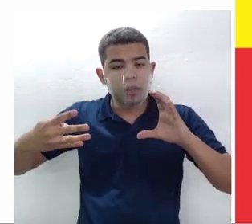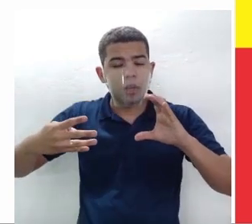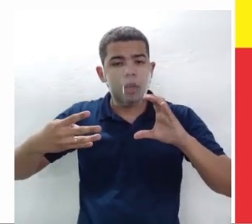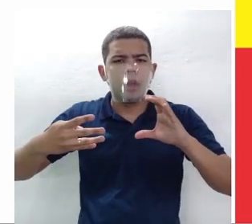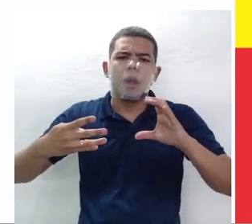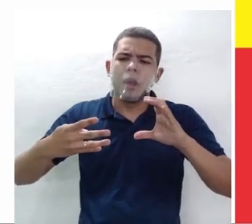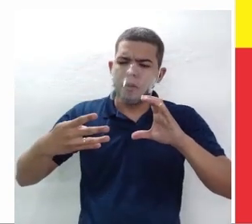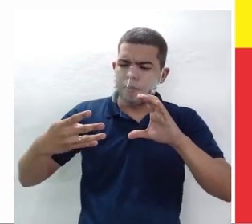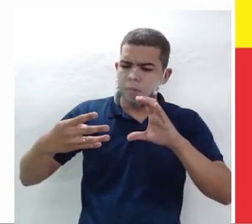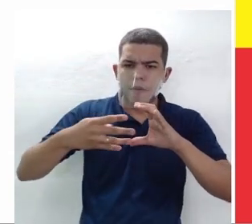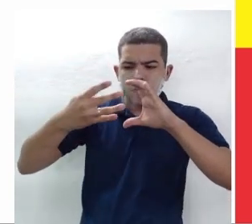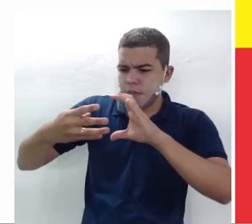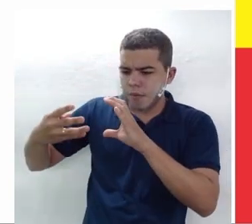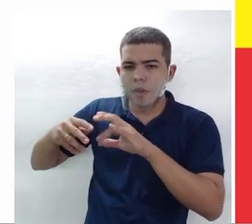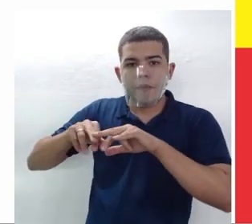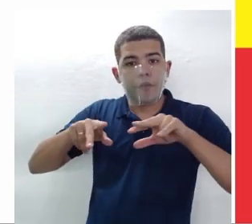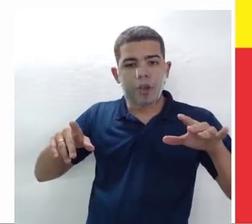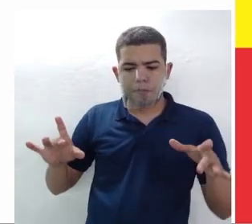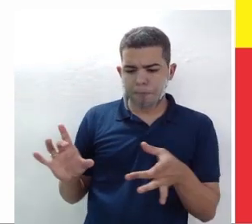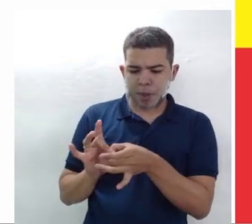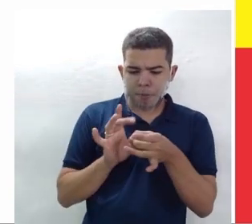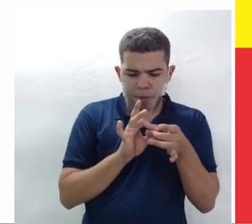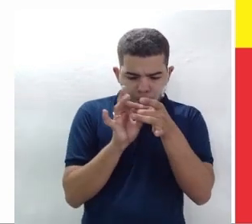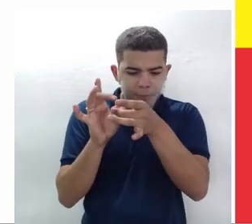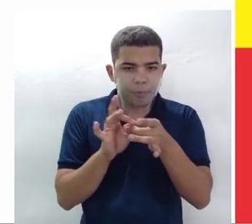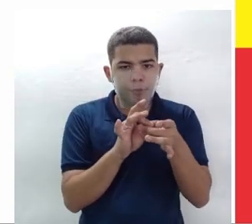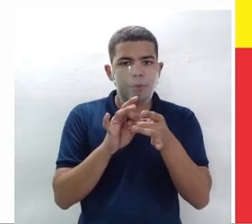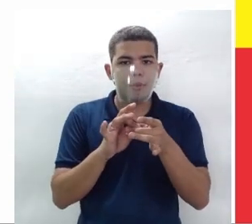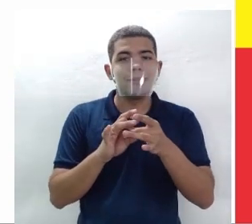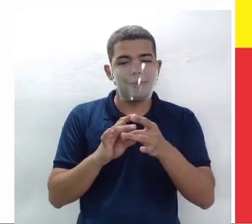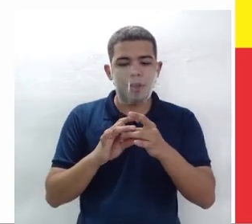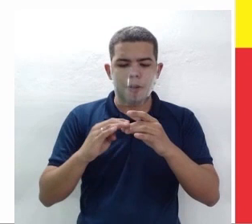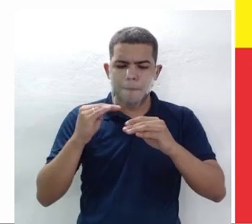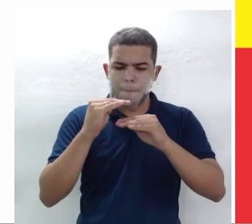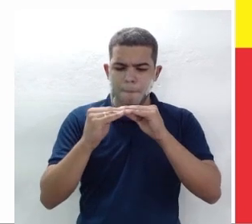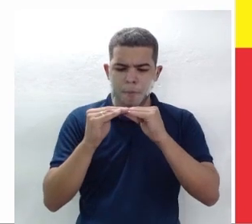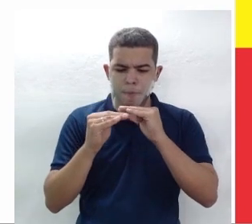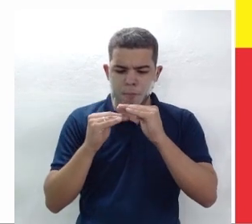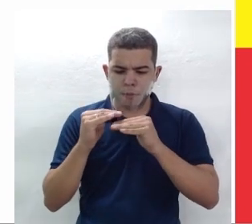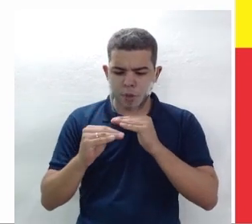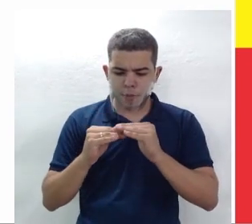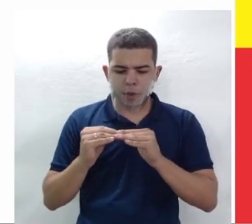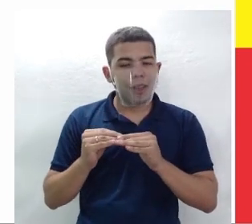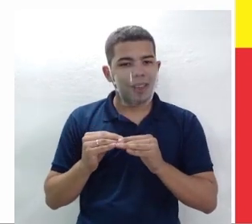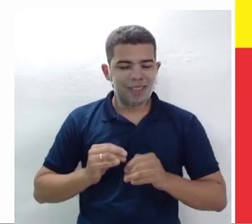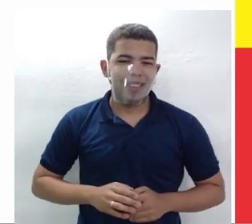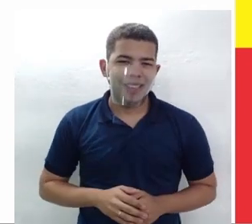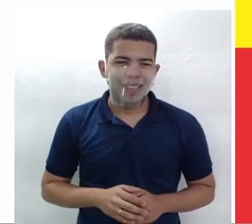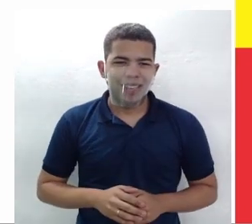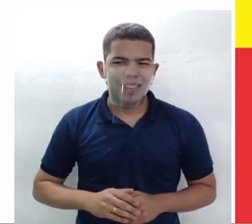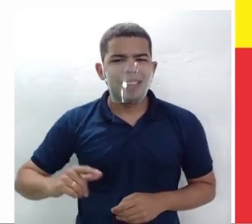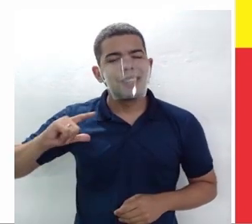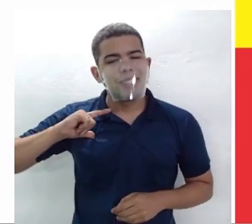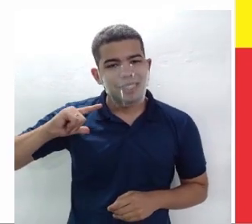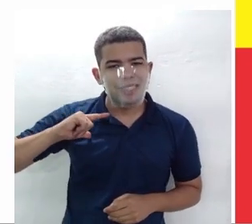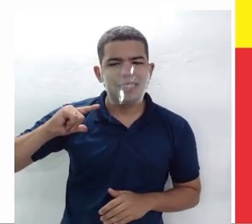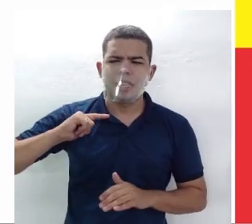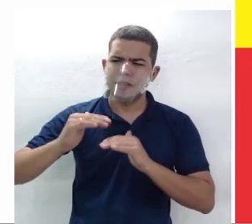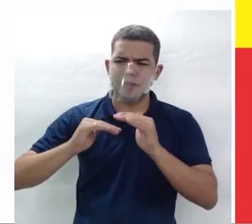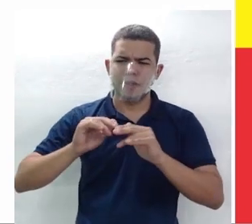um tecido. Então, a gente vai ter vários tipos de tecidos. A gente tem